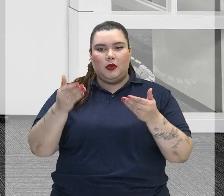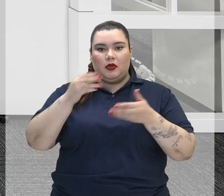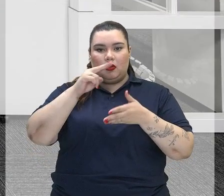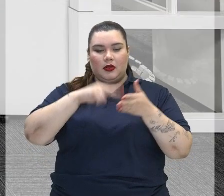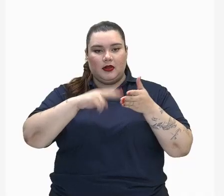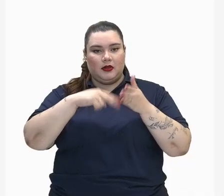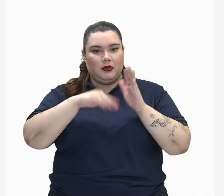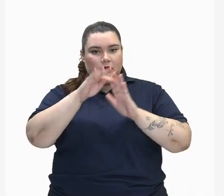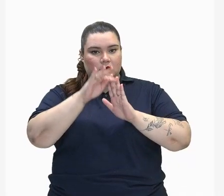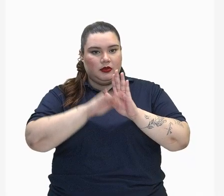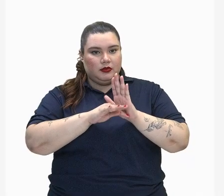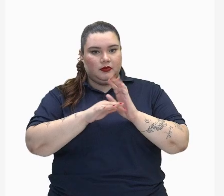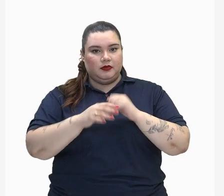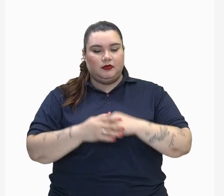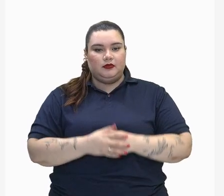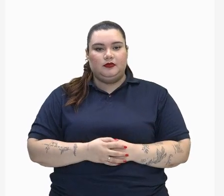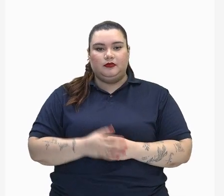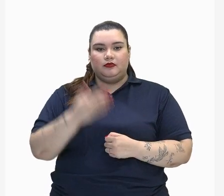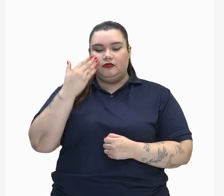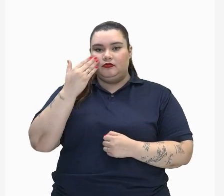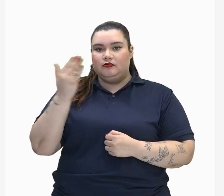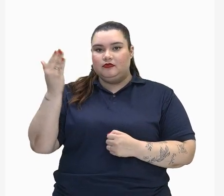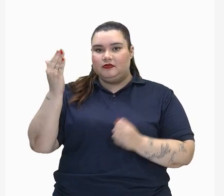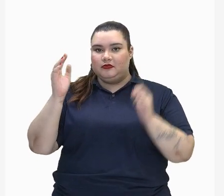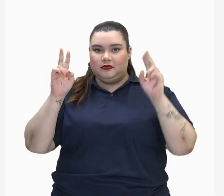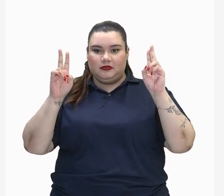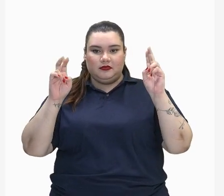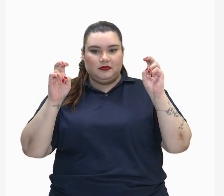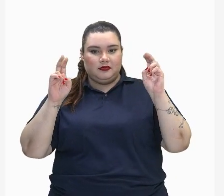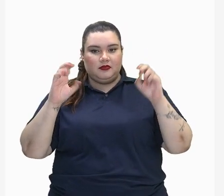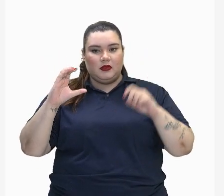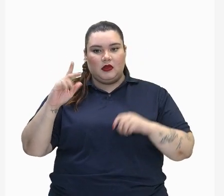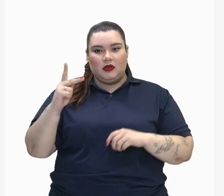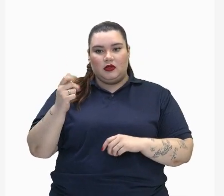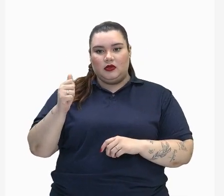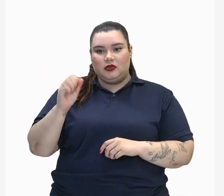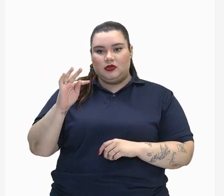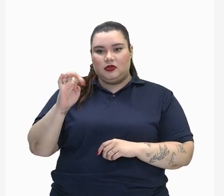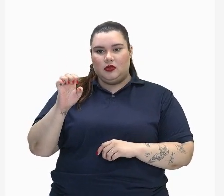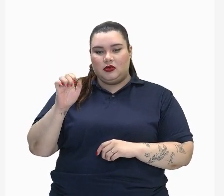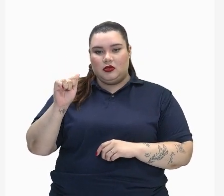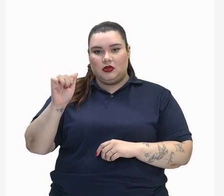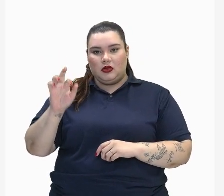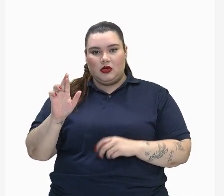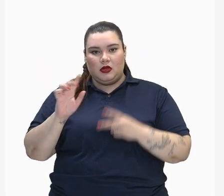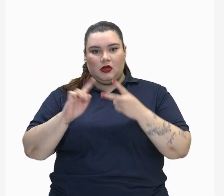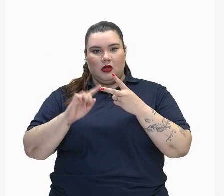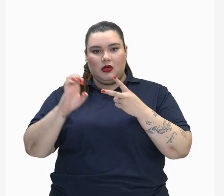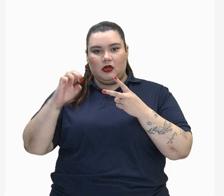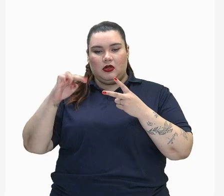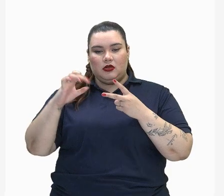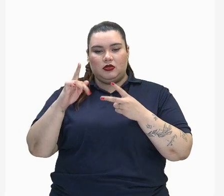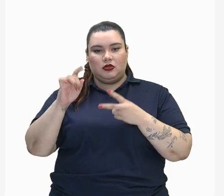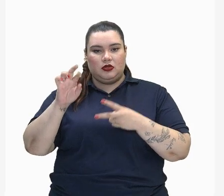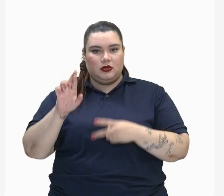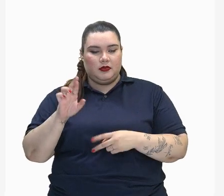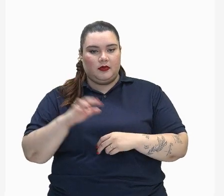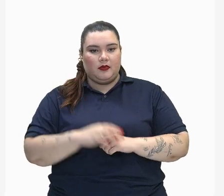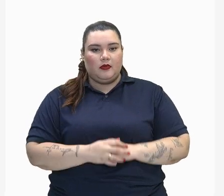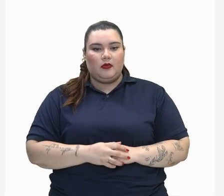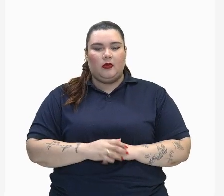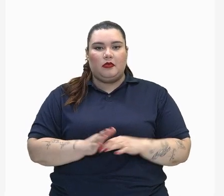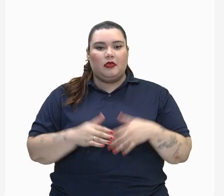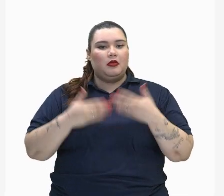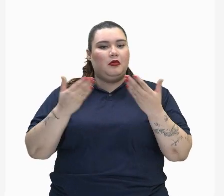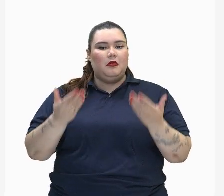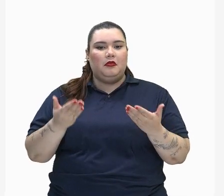de um texto. Se chama chatear e encher. Então, quem de